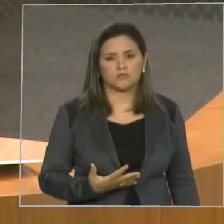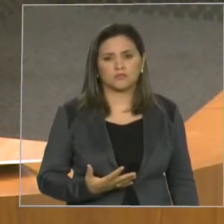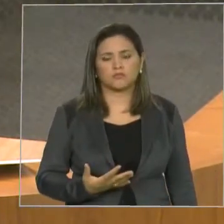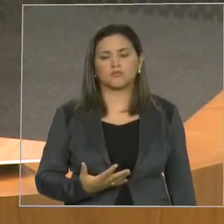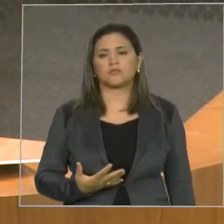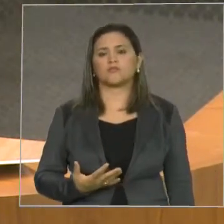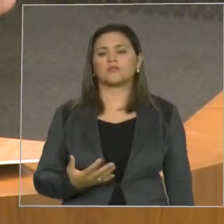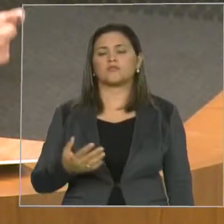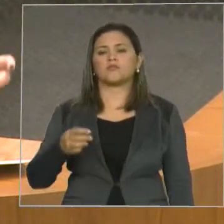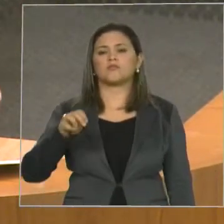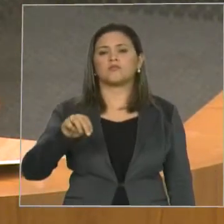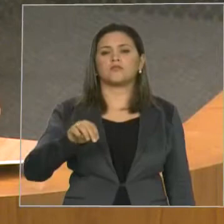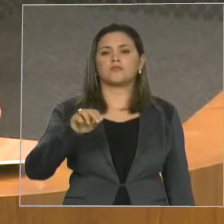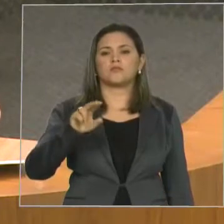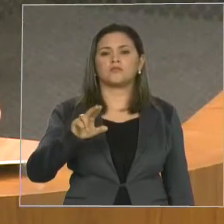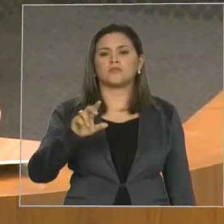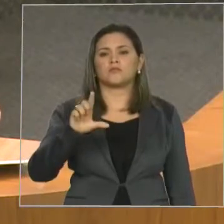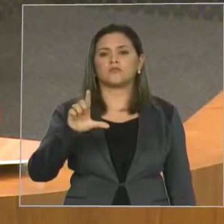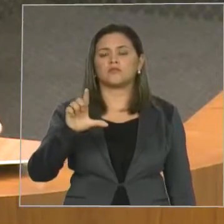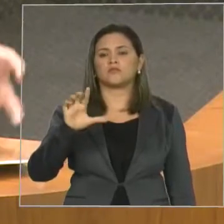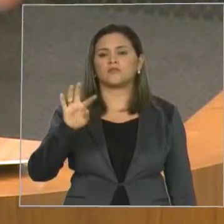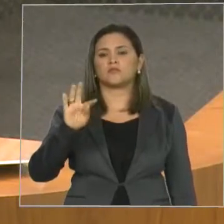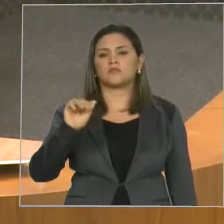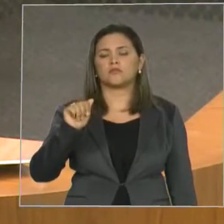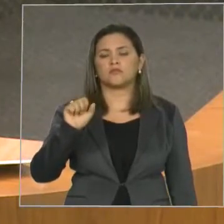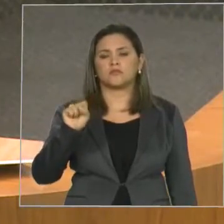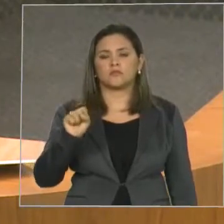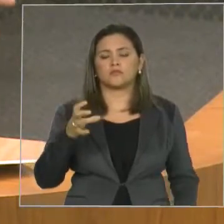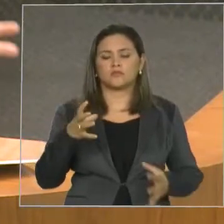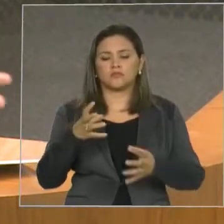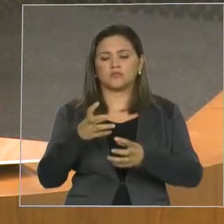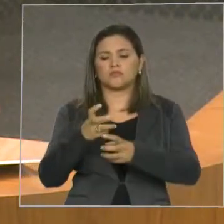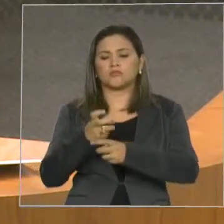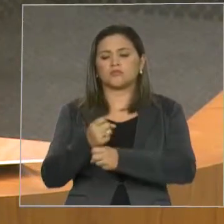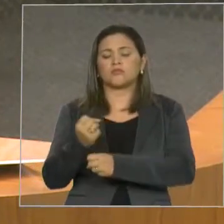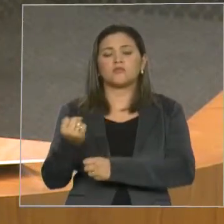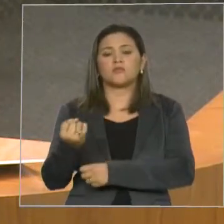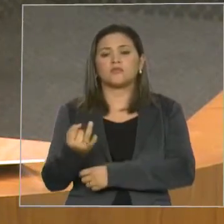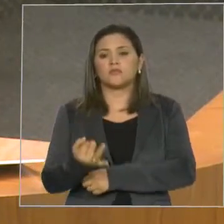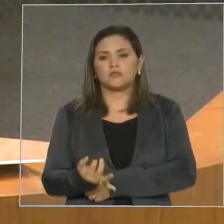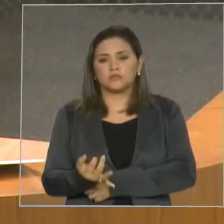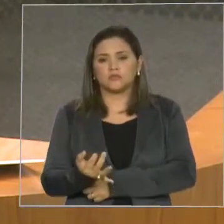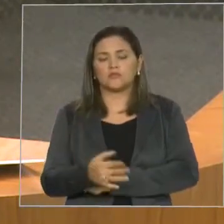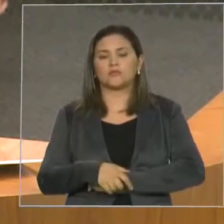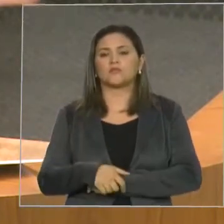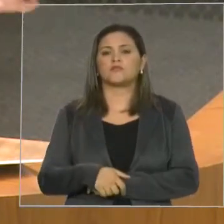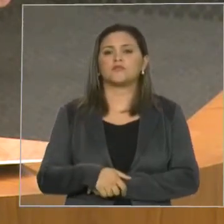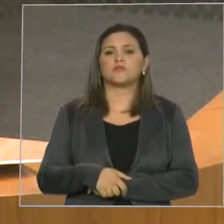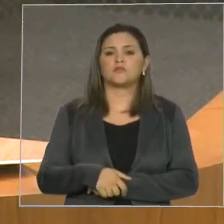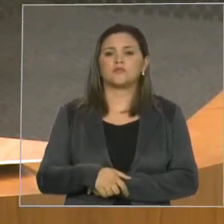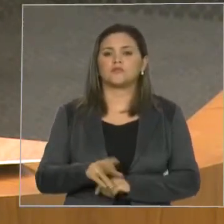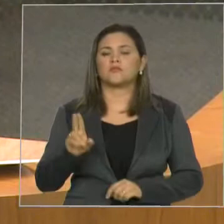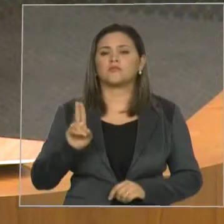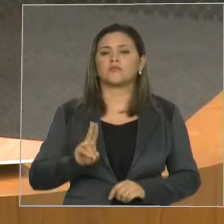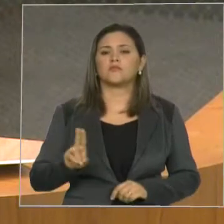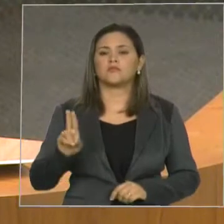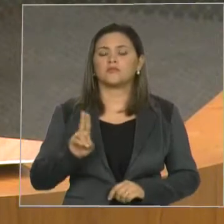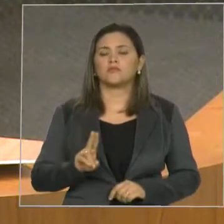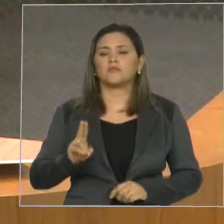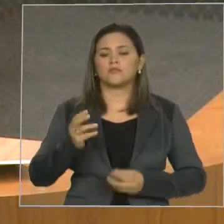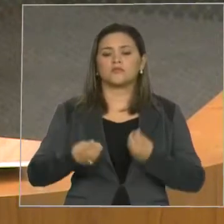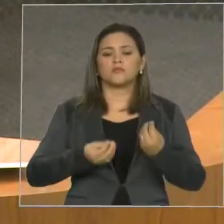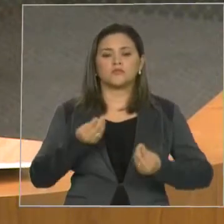lavradas, total dos valores de autuações de trânsito, os valores arrecadados com as multas de trânsito, utilização e a